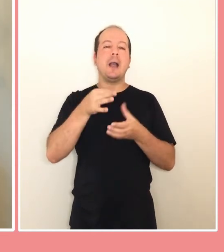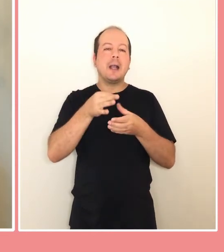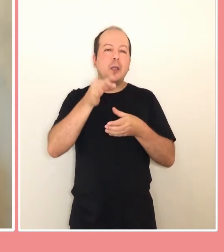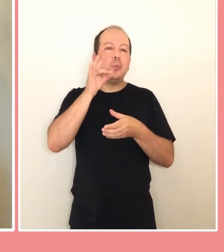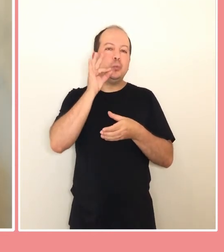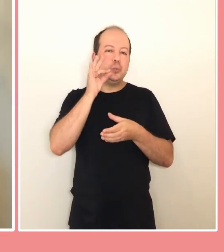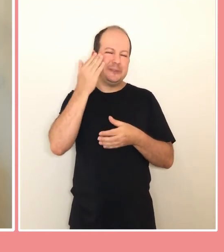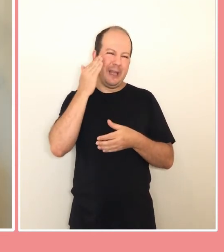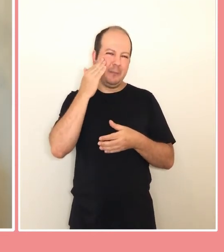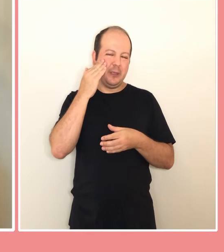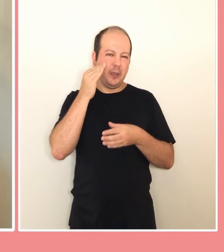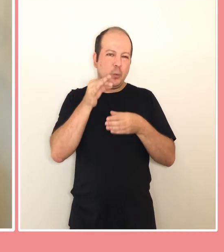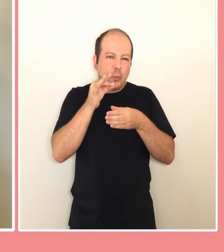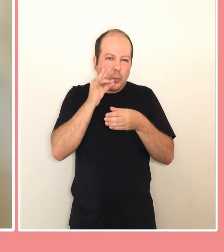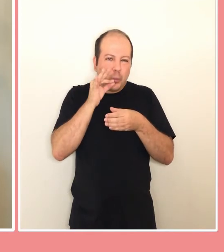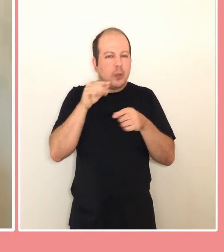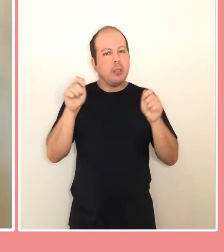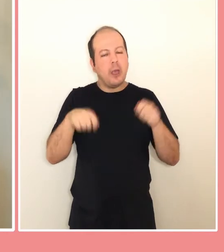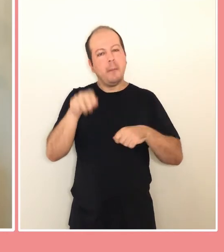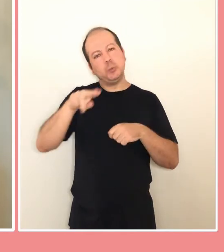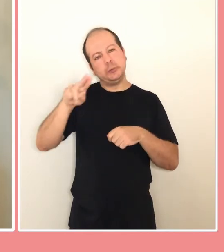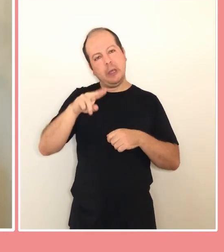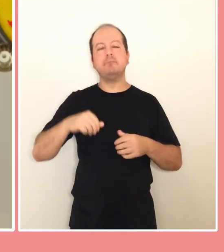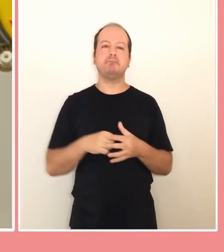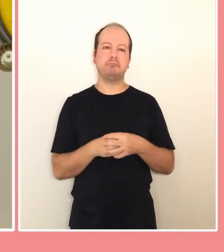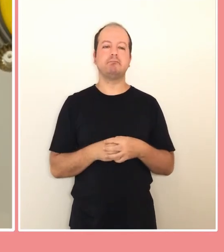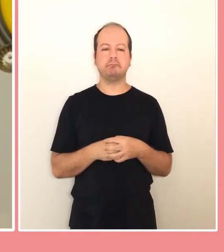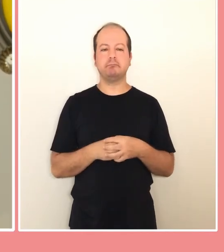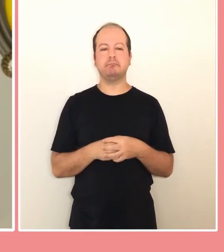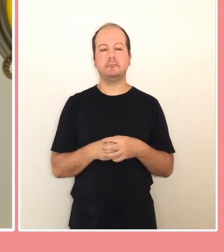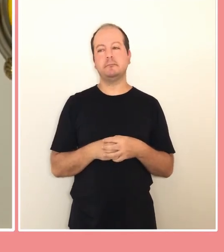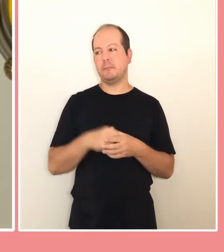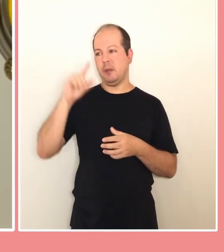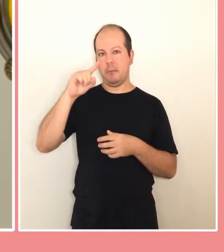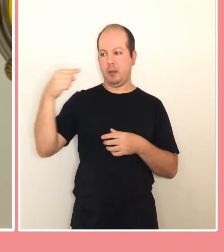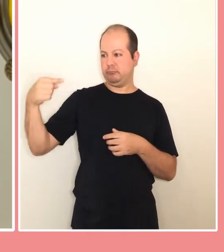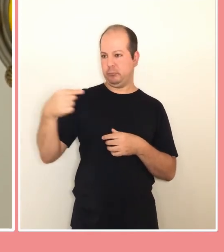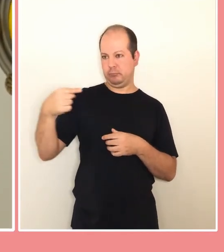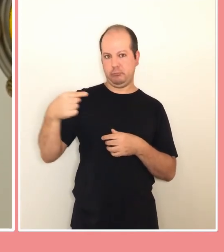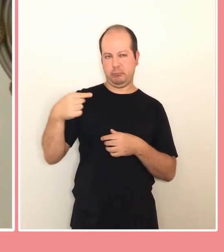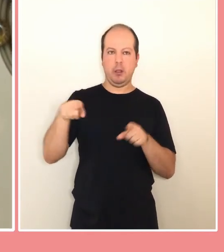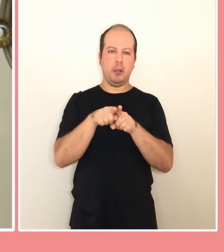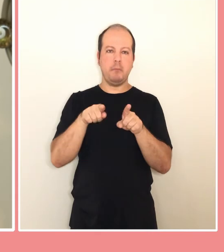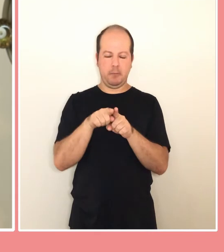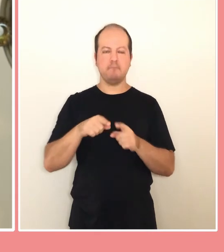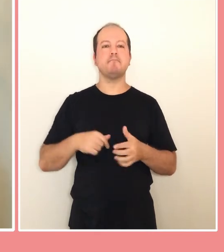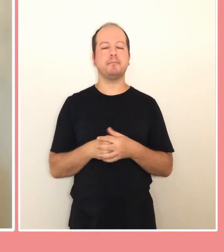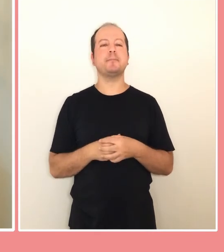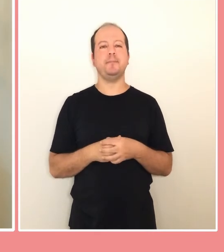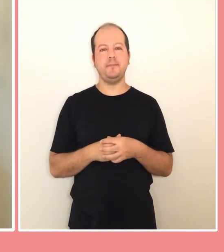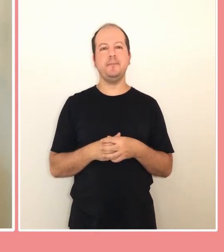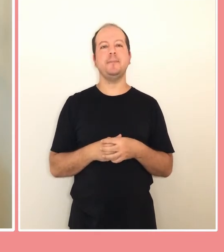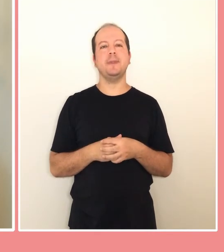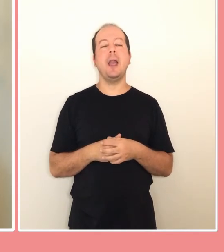refrigerante, fazemos um furo e colocamos ele aqui também de maneira bem justa. E